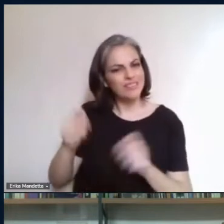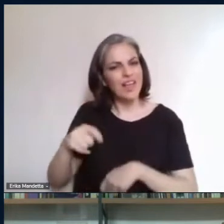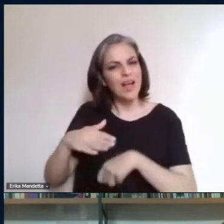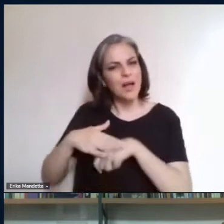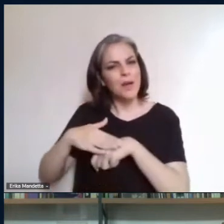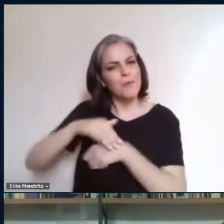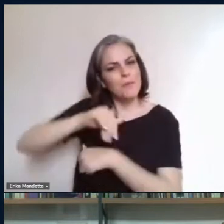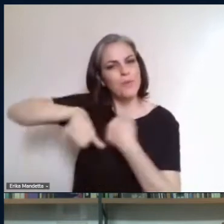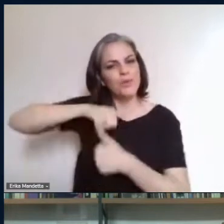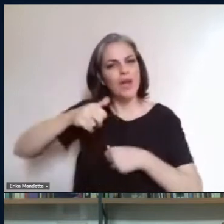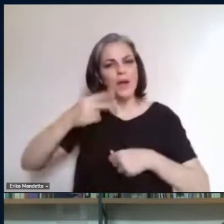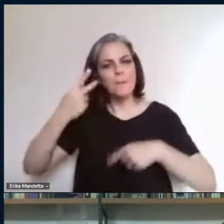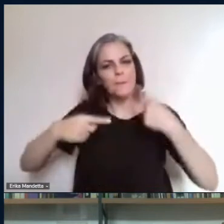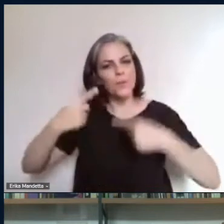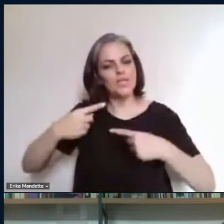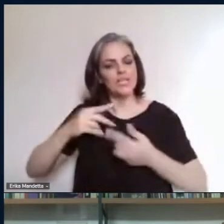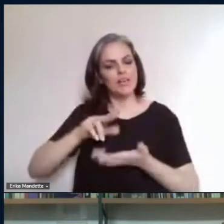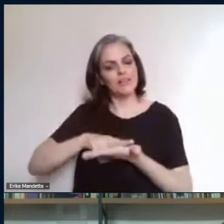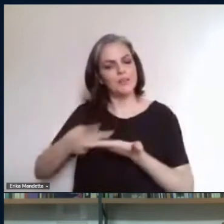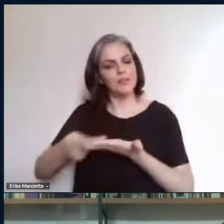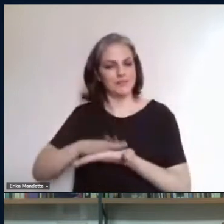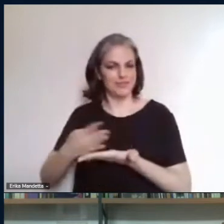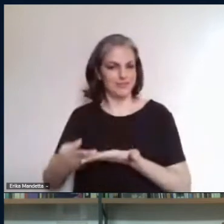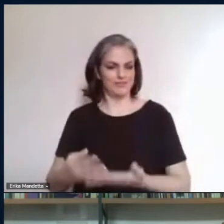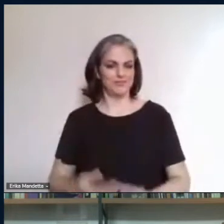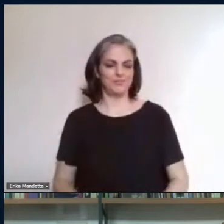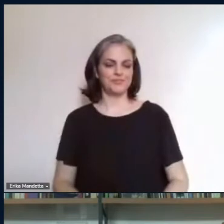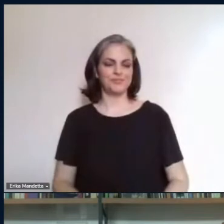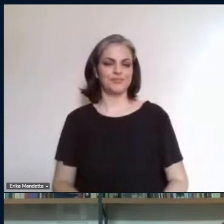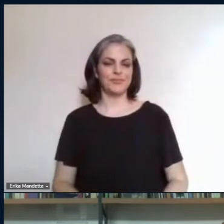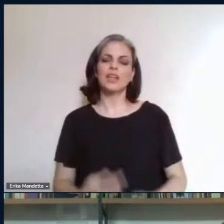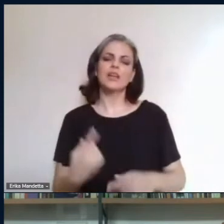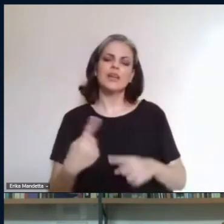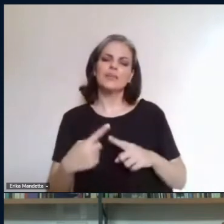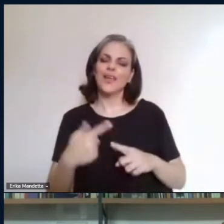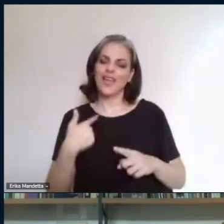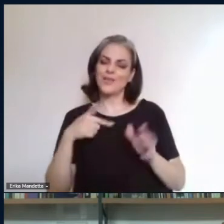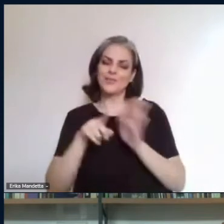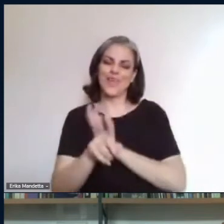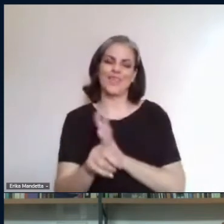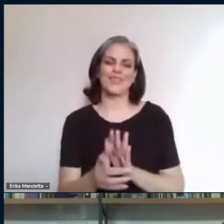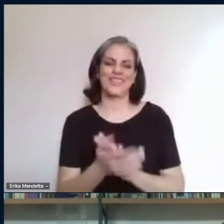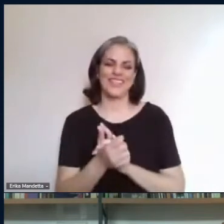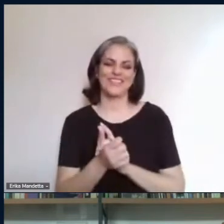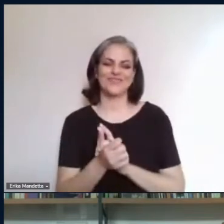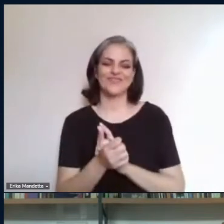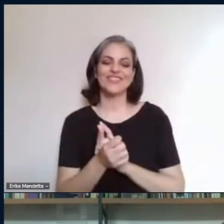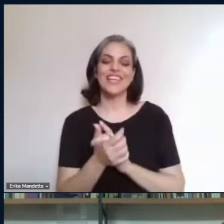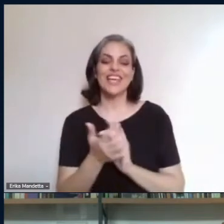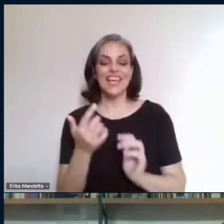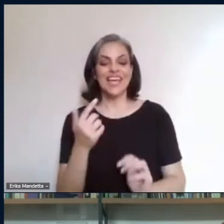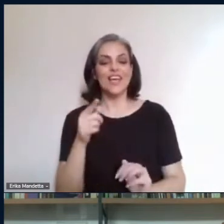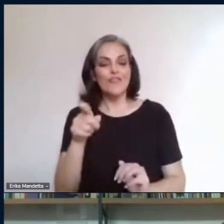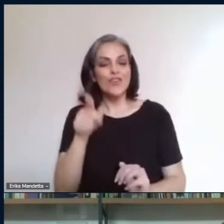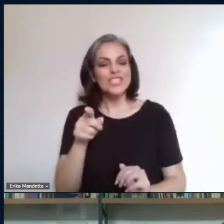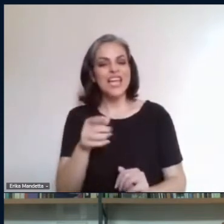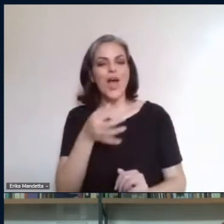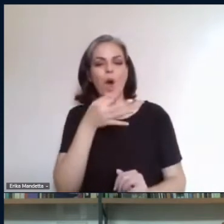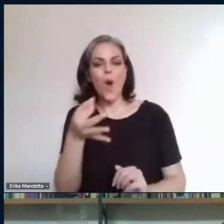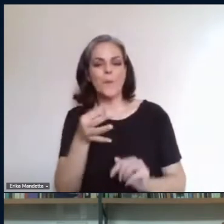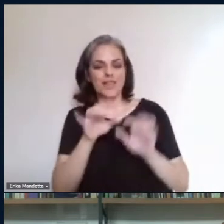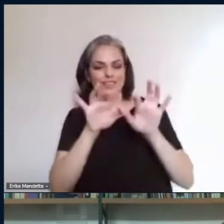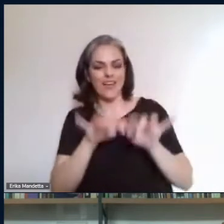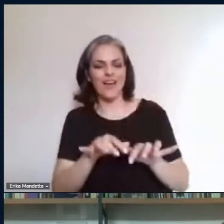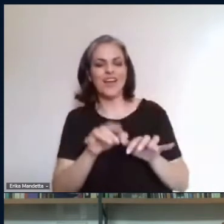perguntando isso, Francis, porque você comenta em alguma parte do seu texto que você disse assim, a Febra